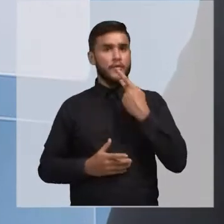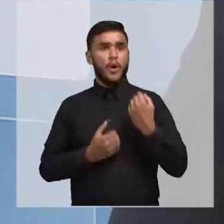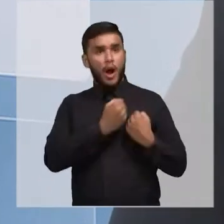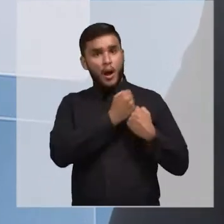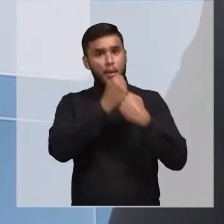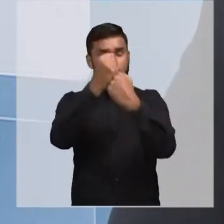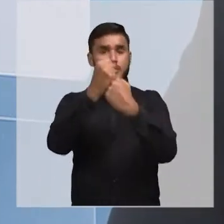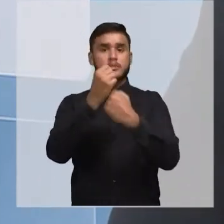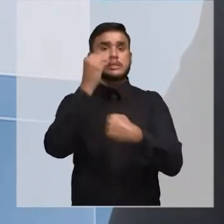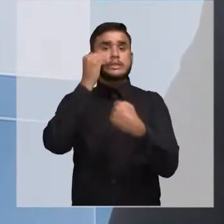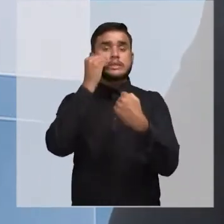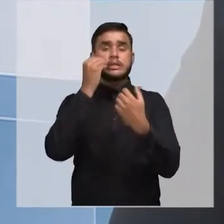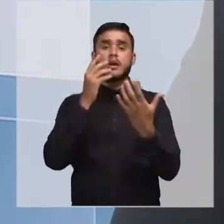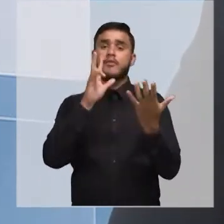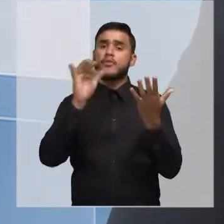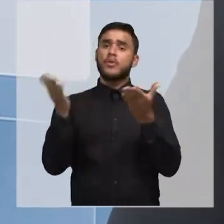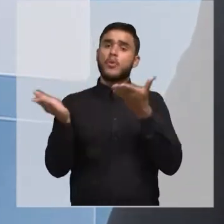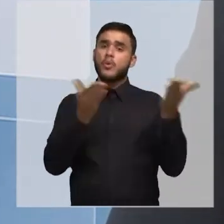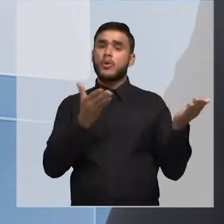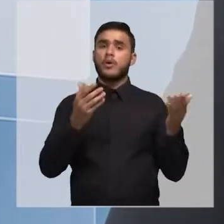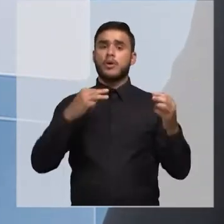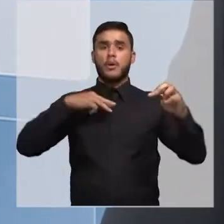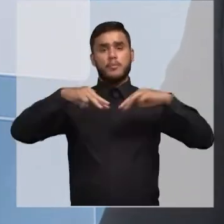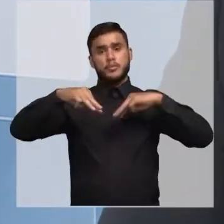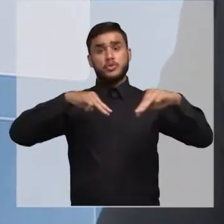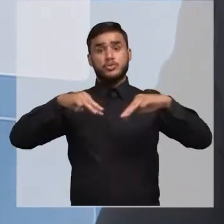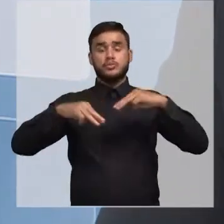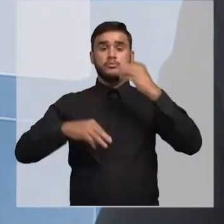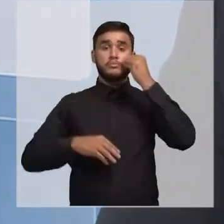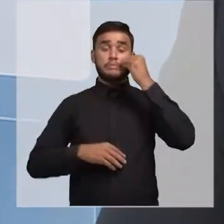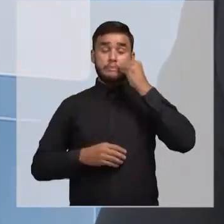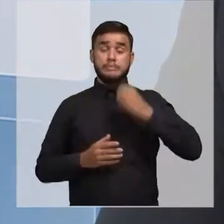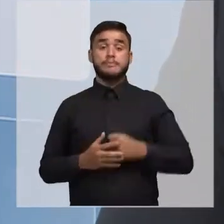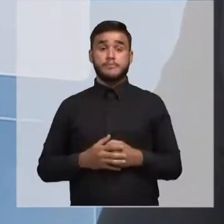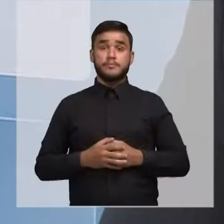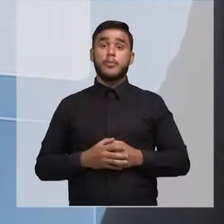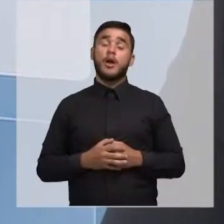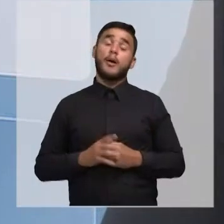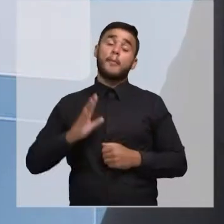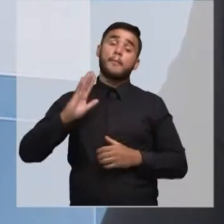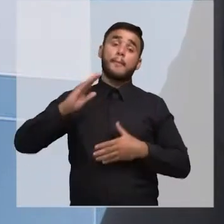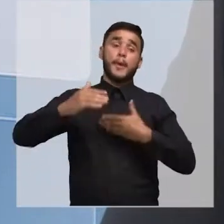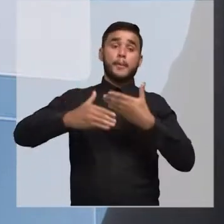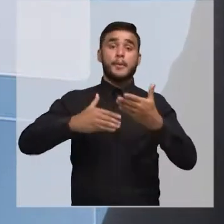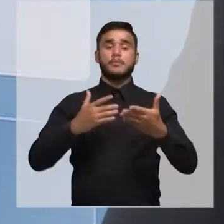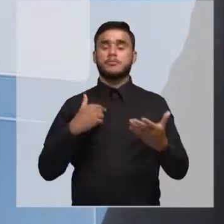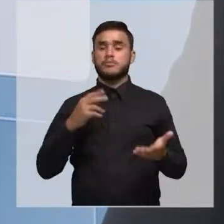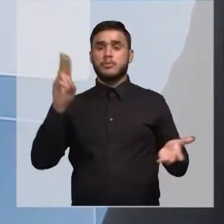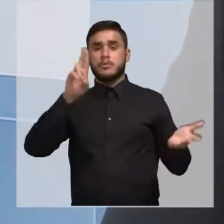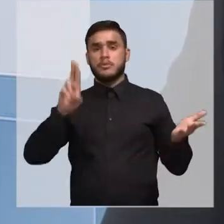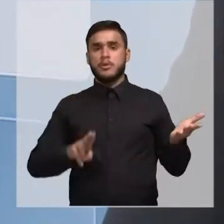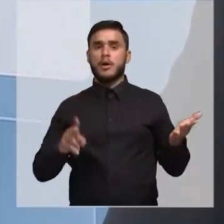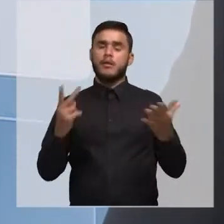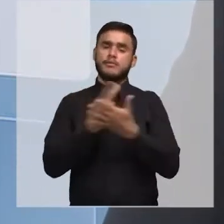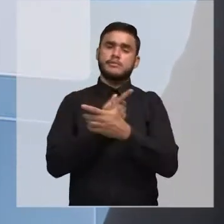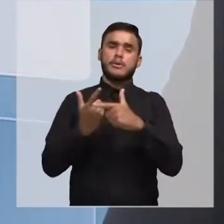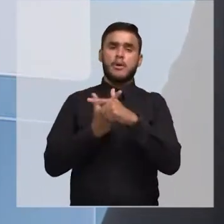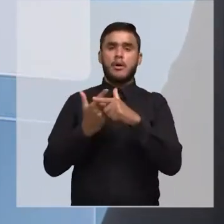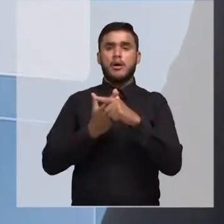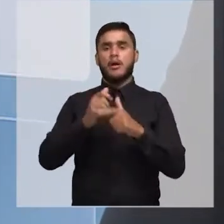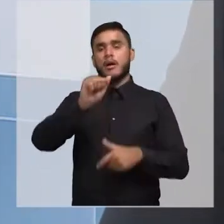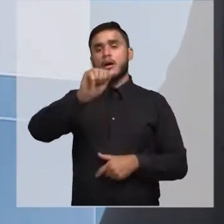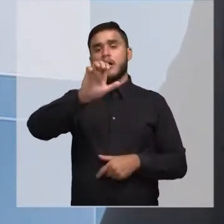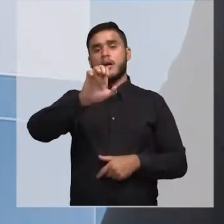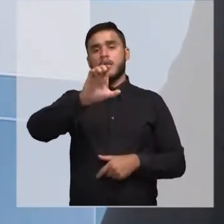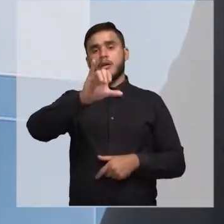foi convidado várias vezes para ser ministro. Depois, como o Tasso se afastou naquela confusão do Aécio, se